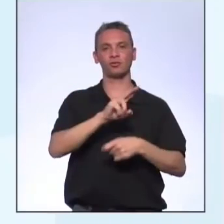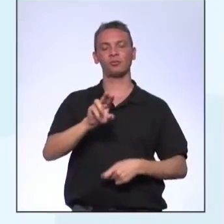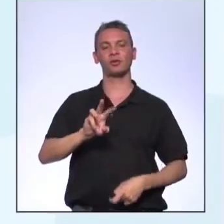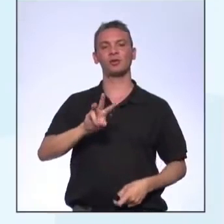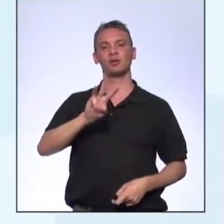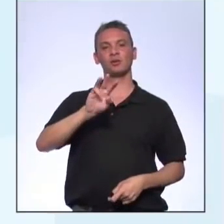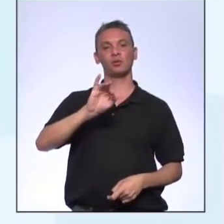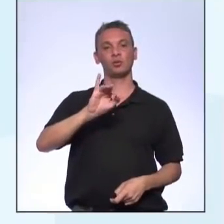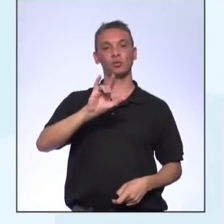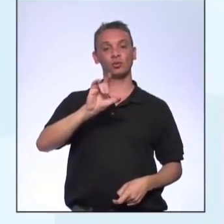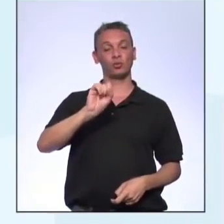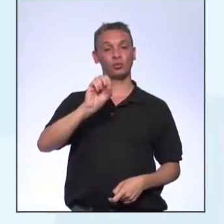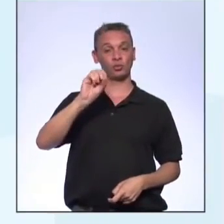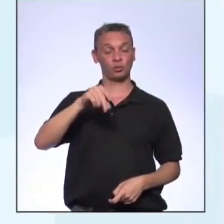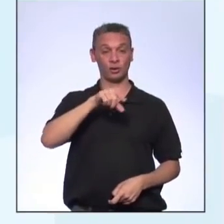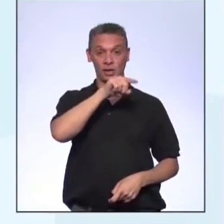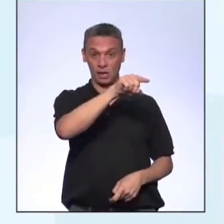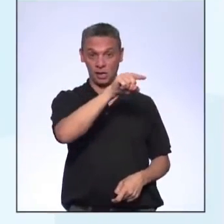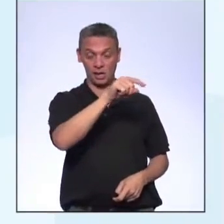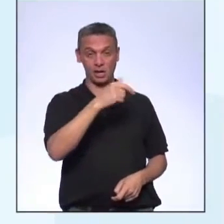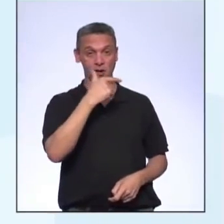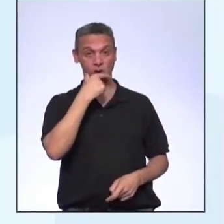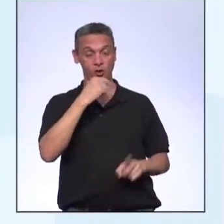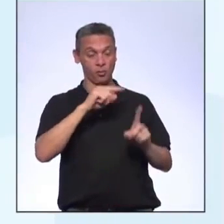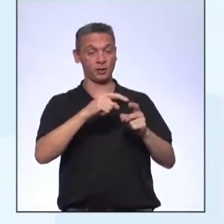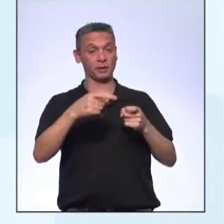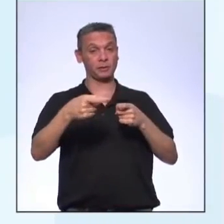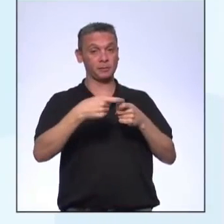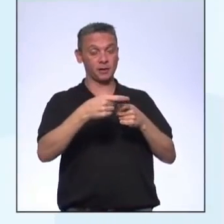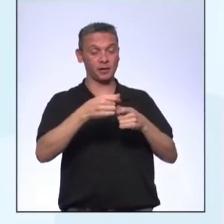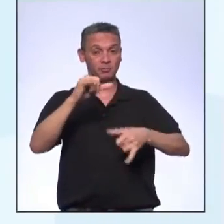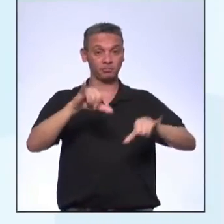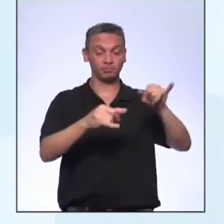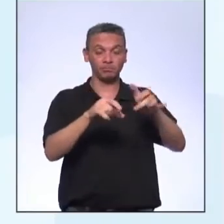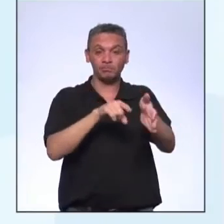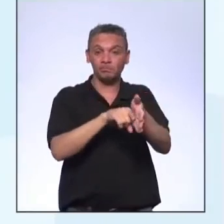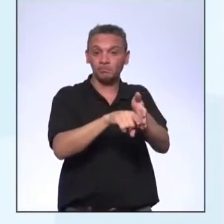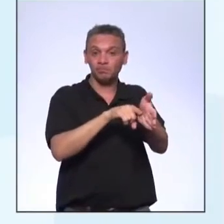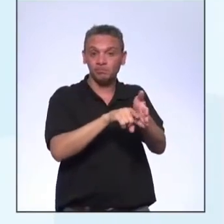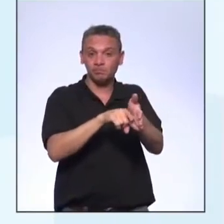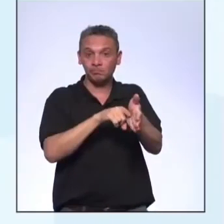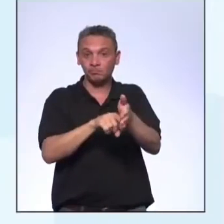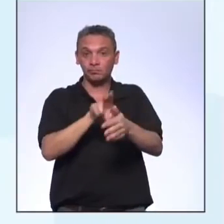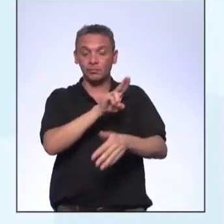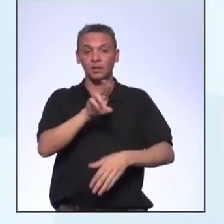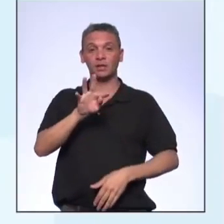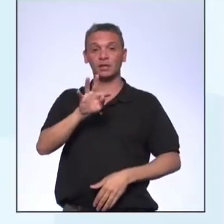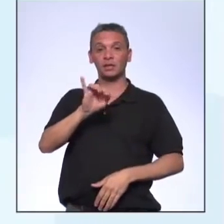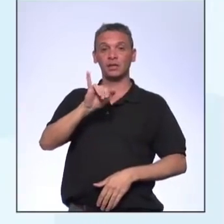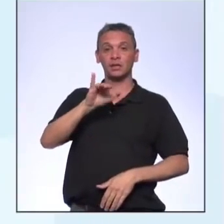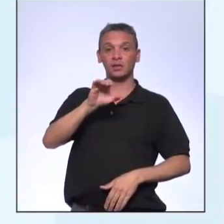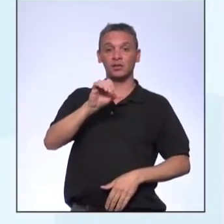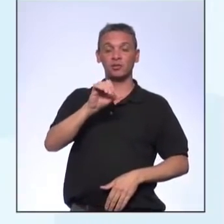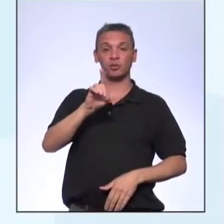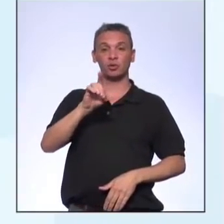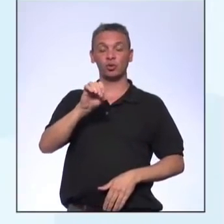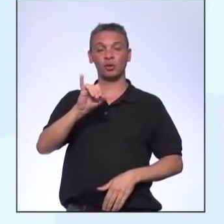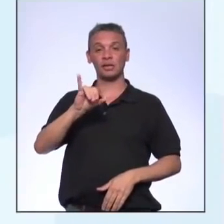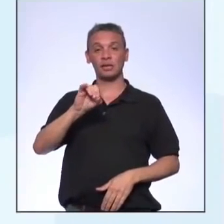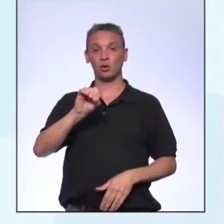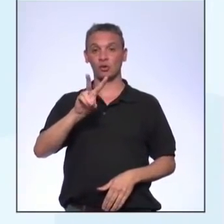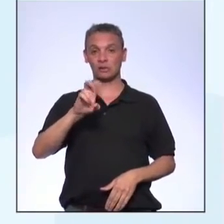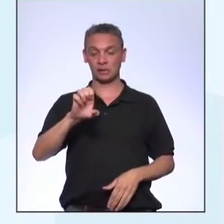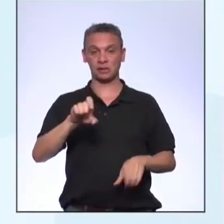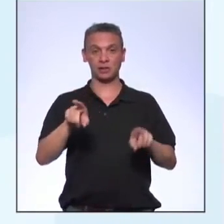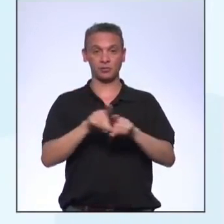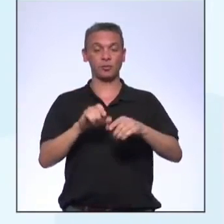Savino, pesquisador do Laboratório de Pesquisa sobre o Timo do IOC e coordenador do Instituto